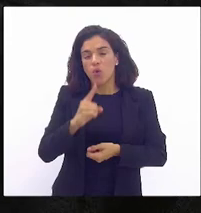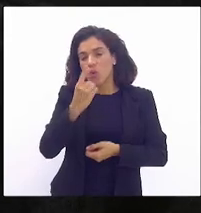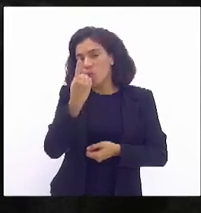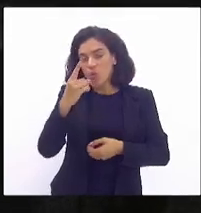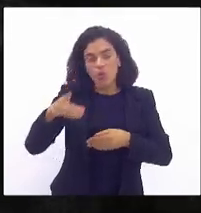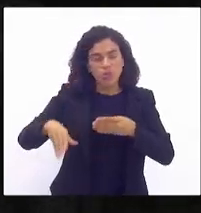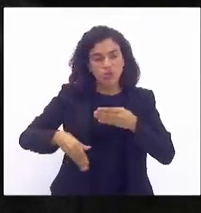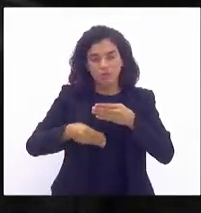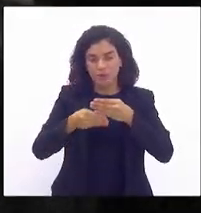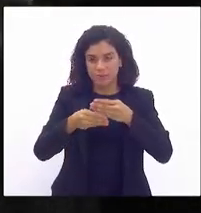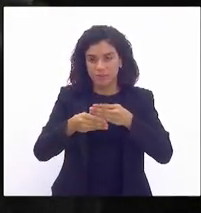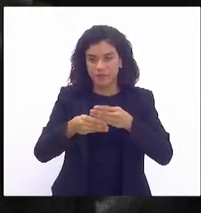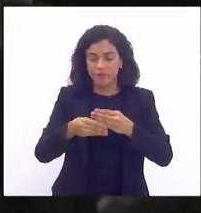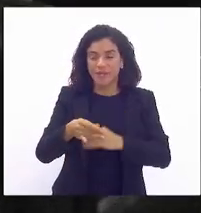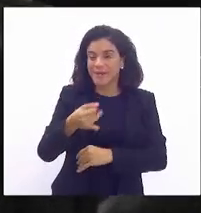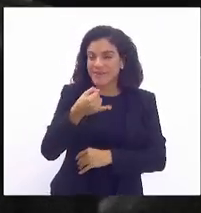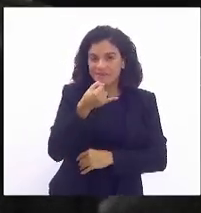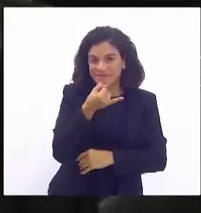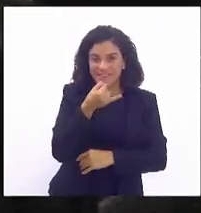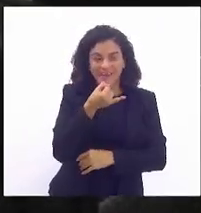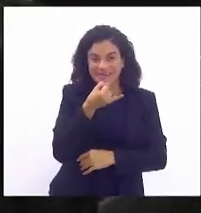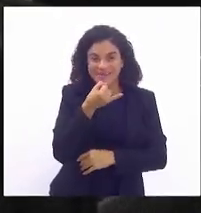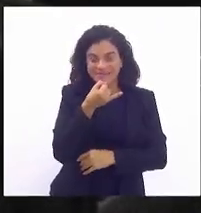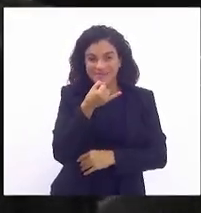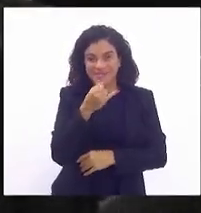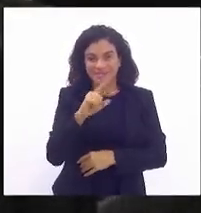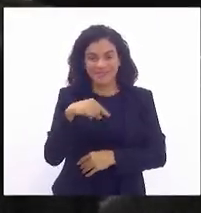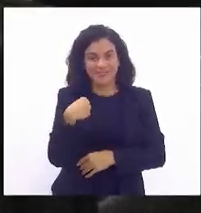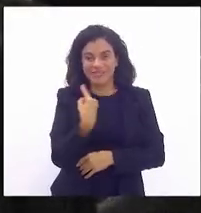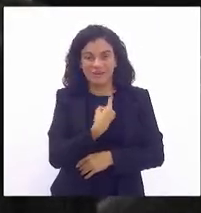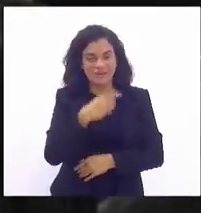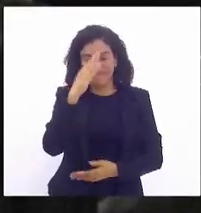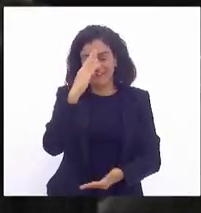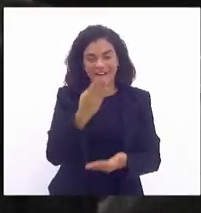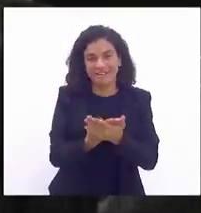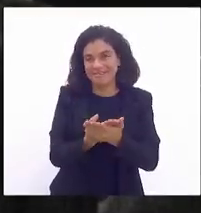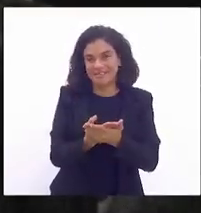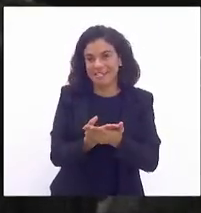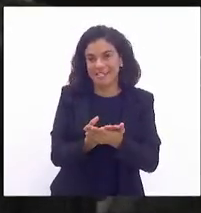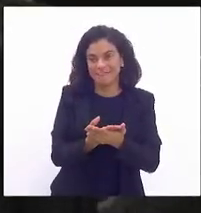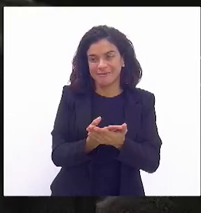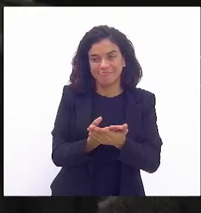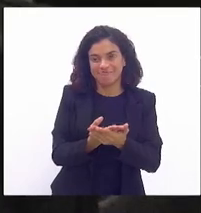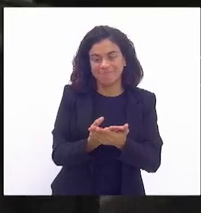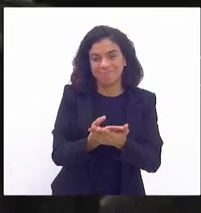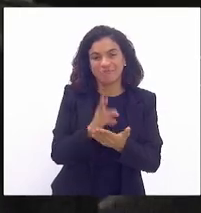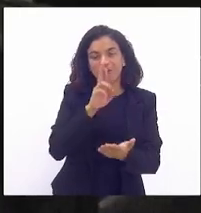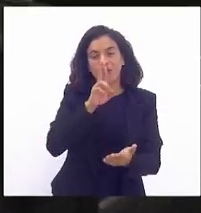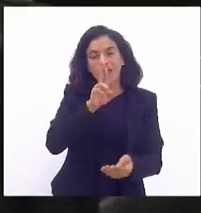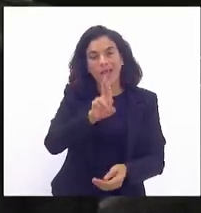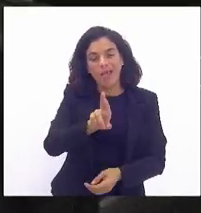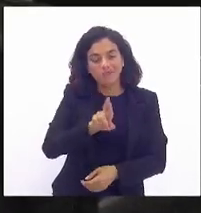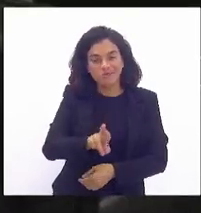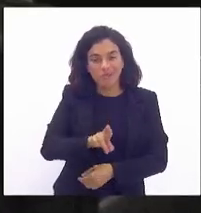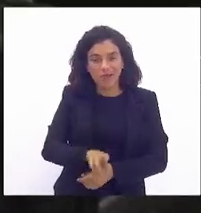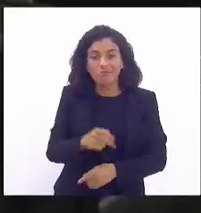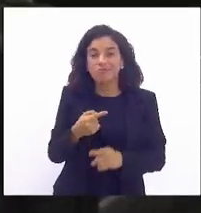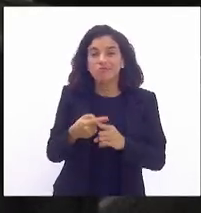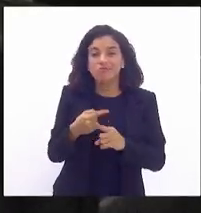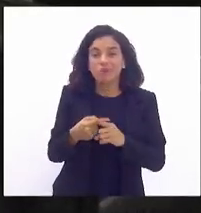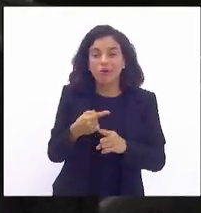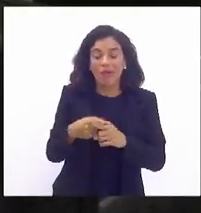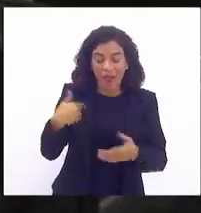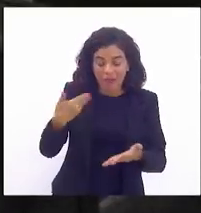colocação. Infelizmente, nós não acreditamos nos resultados, porque até a